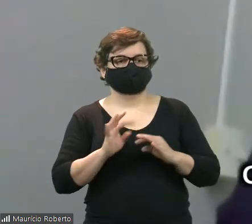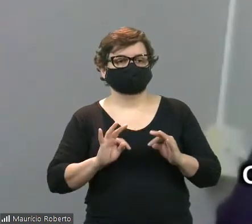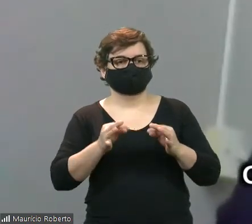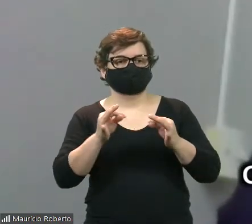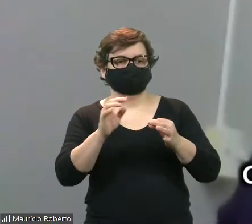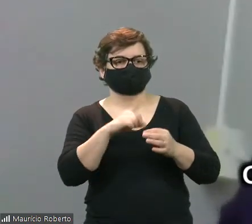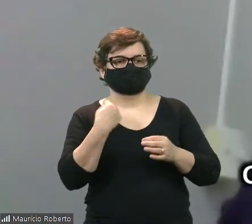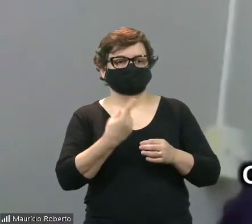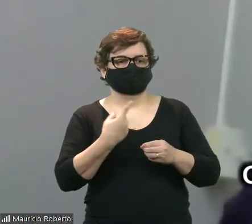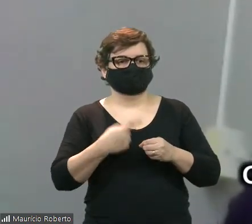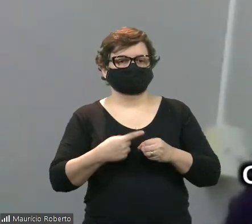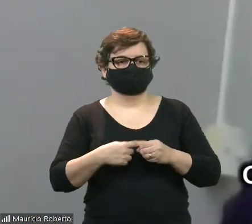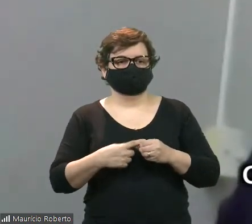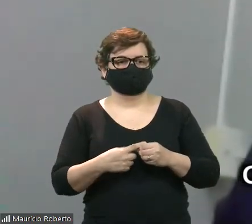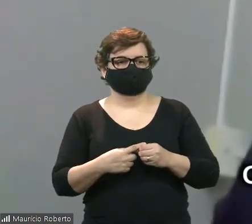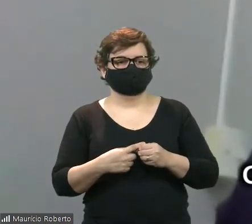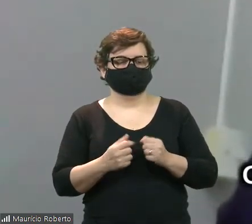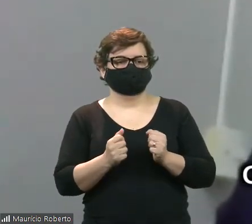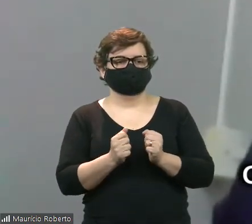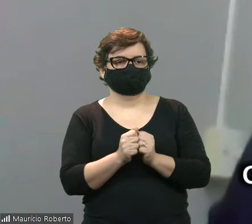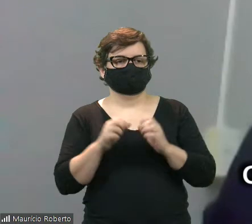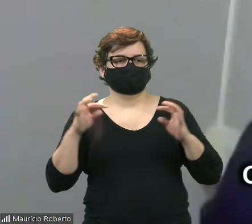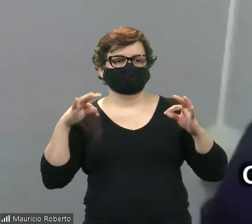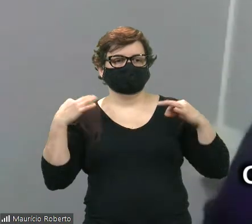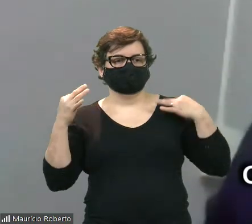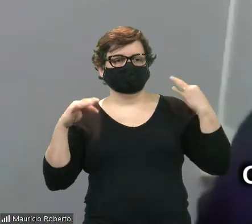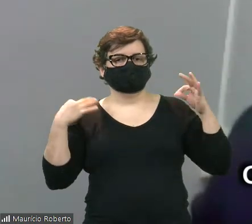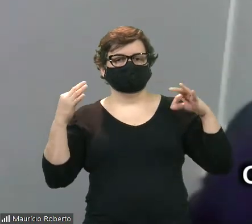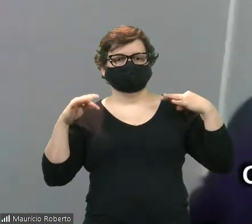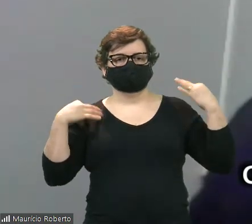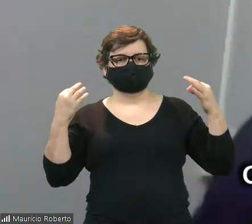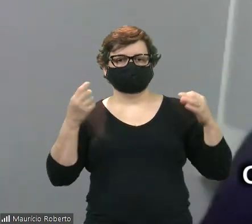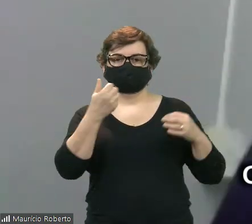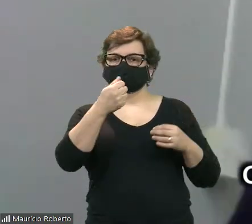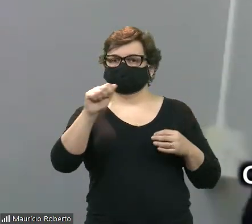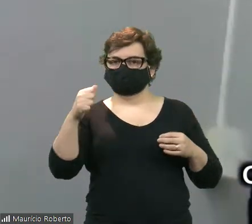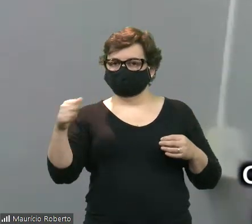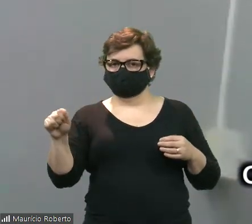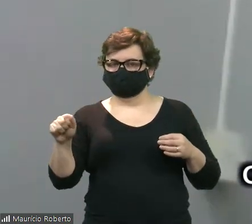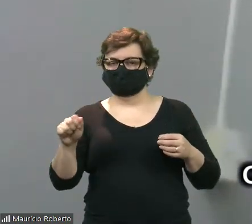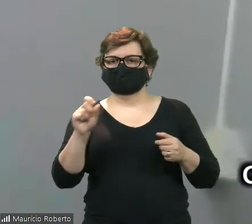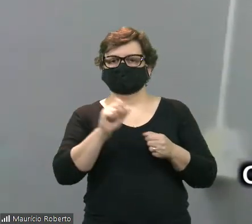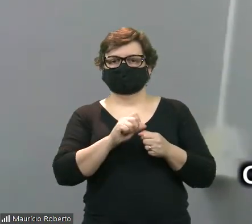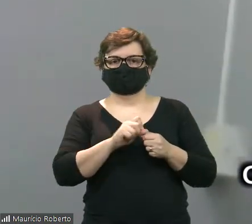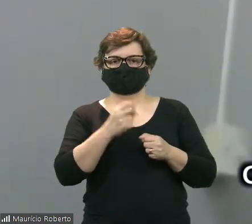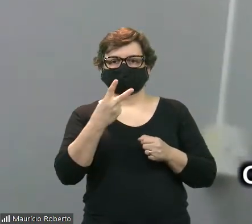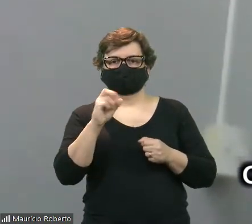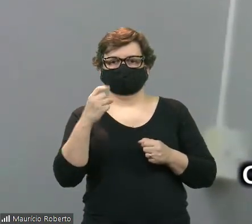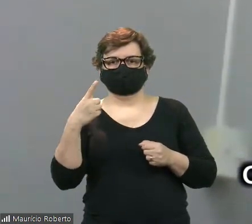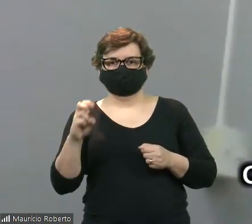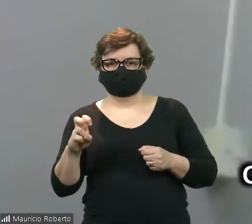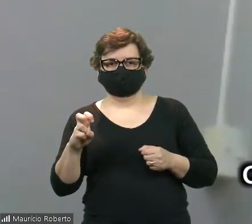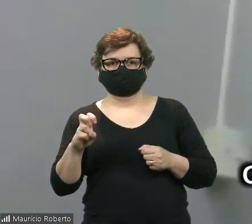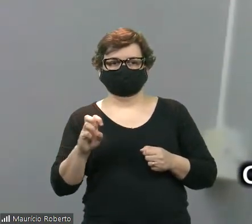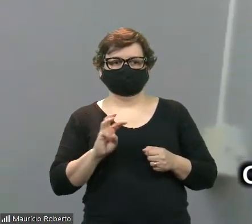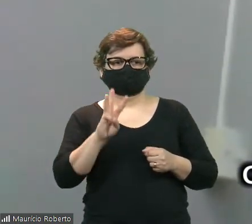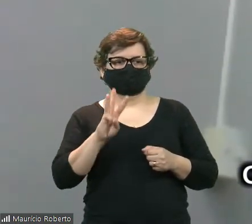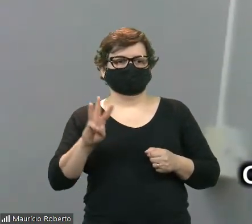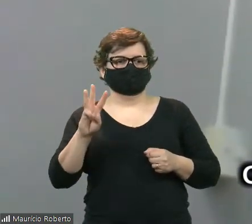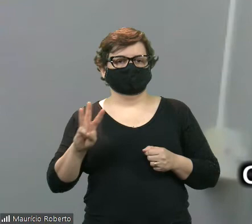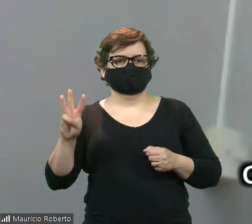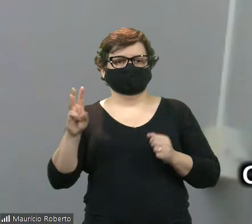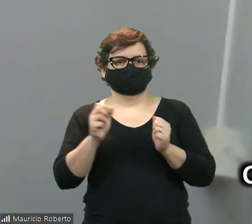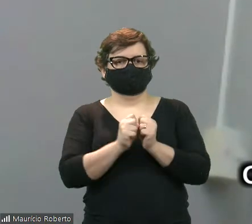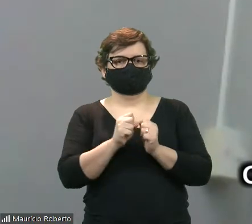para o nosso município na questão do turismo. E relembrando, a associação de 2015, no site, com essa atualização, só